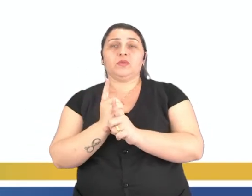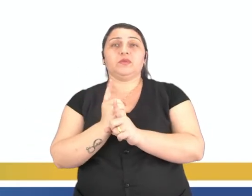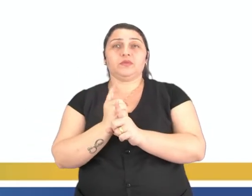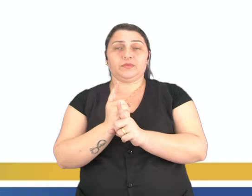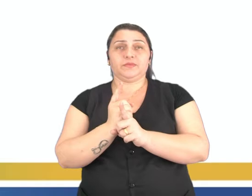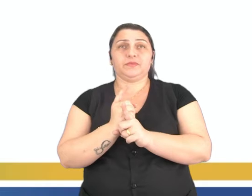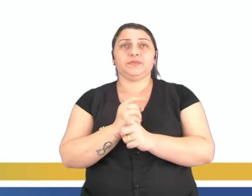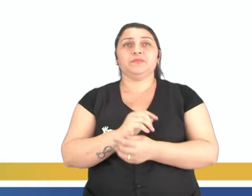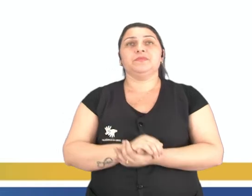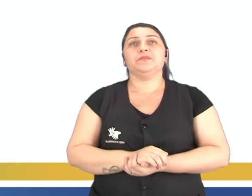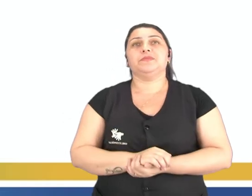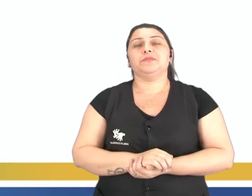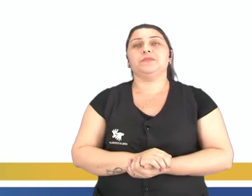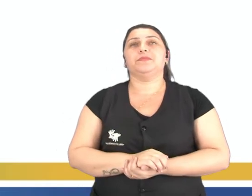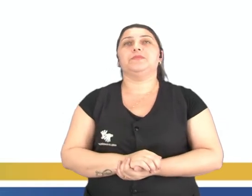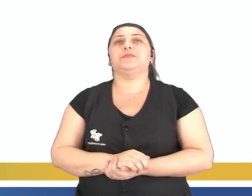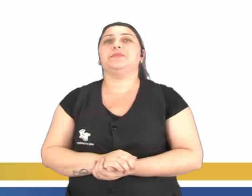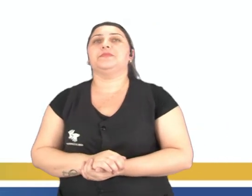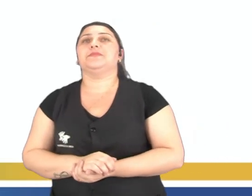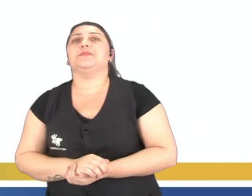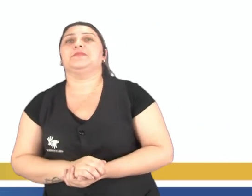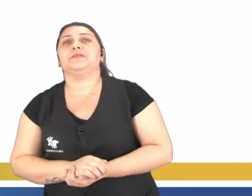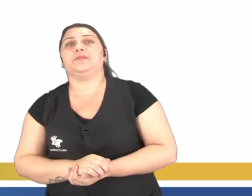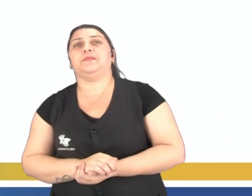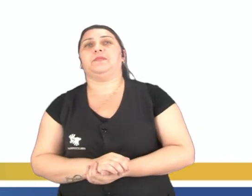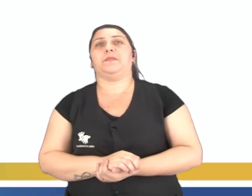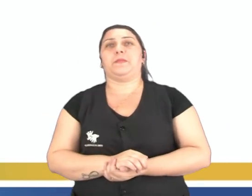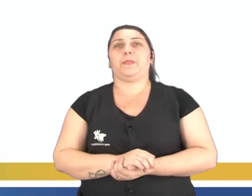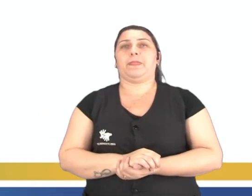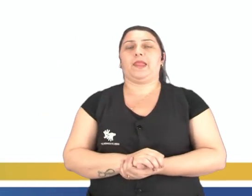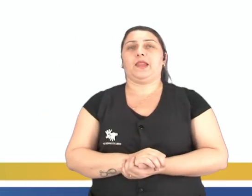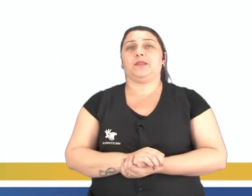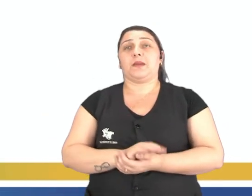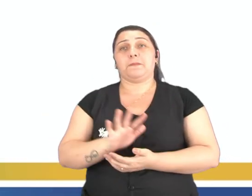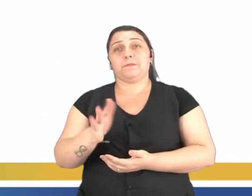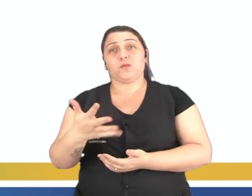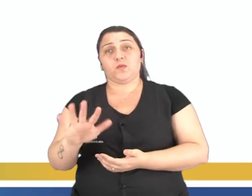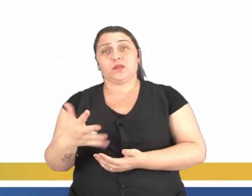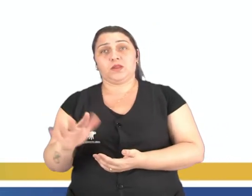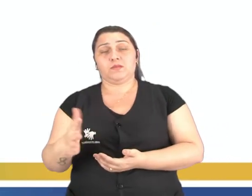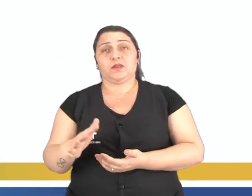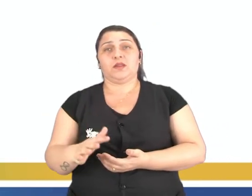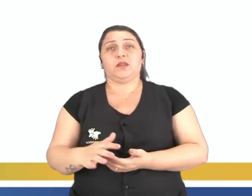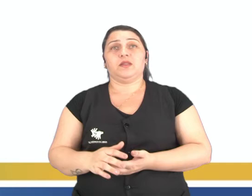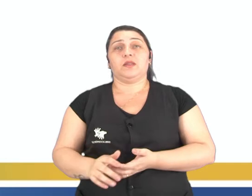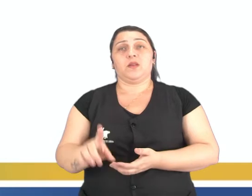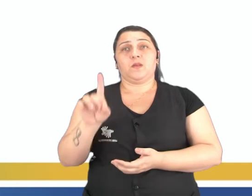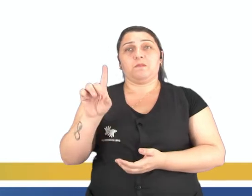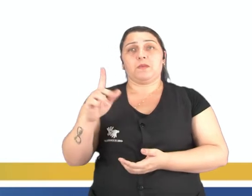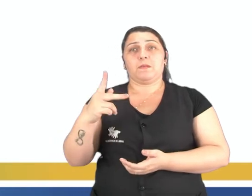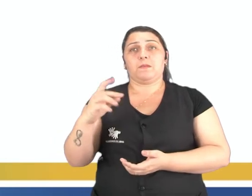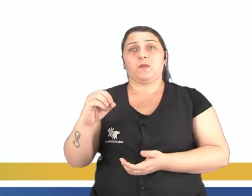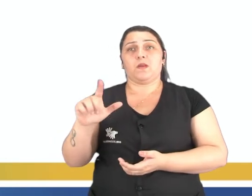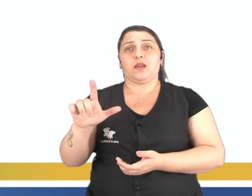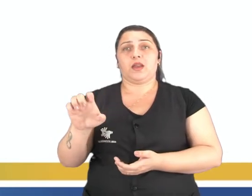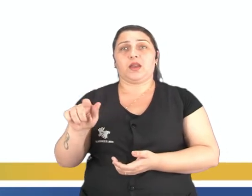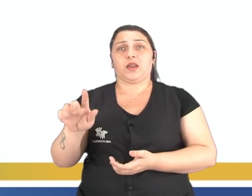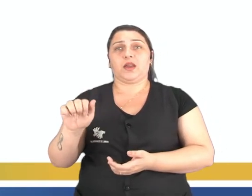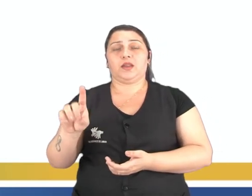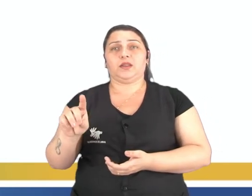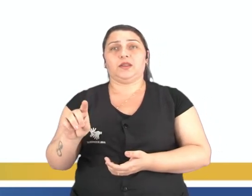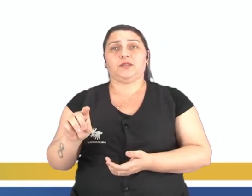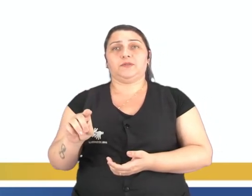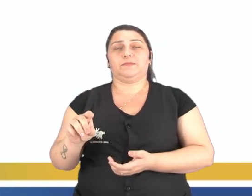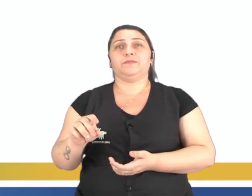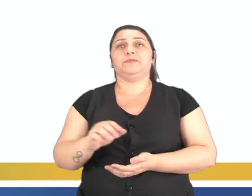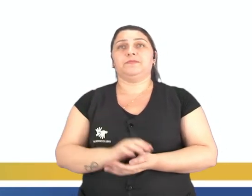2,54 centésimos, ok? Então, o valor aproximado de uma polegada de um